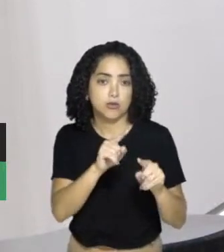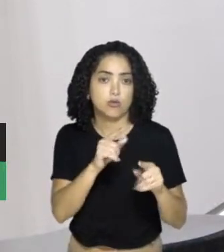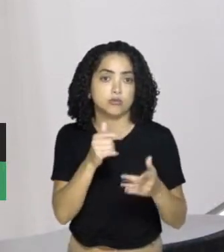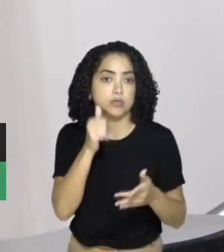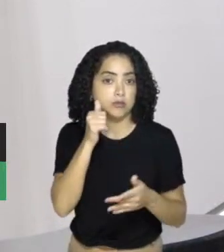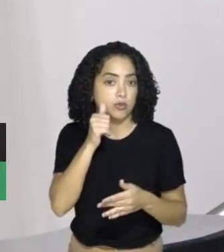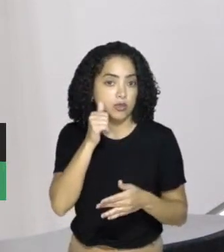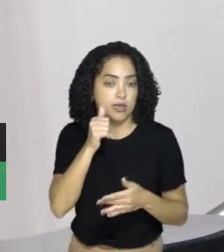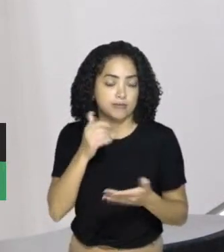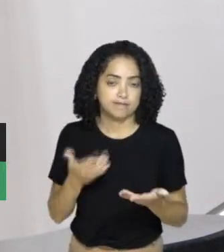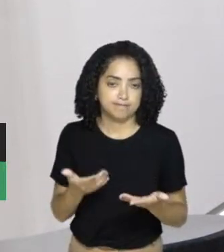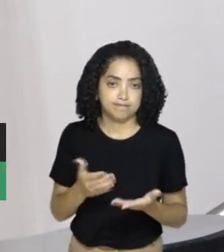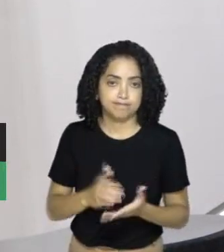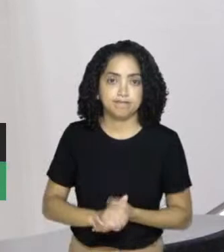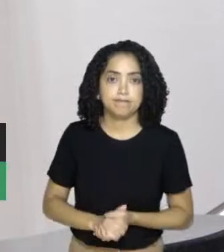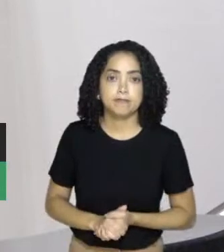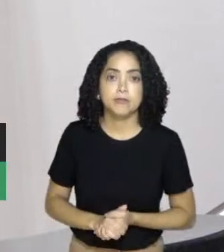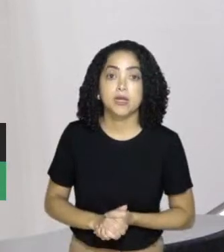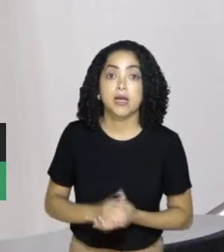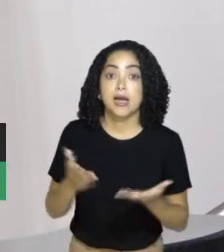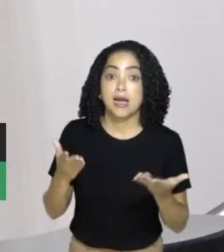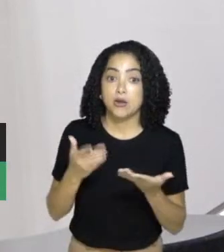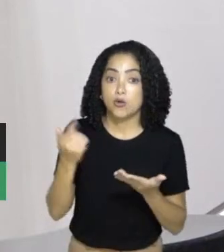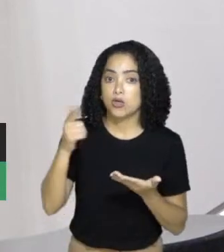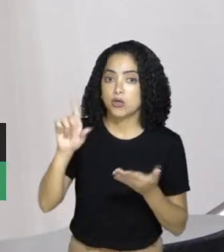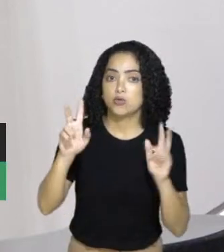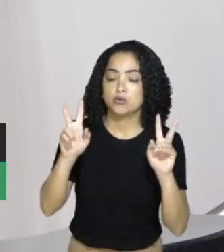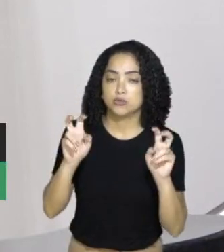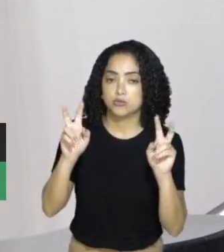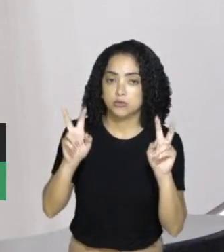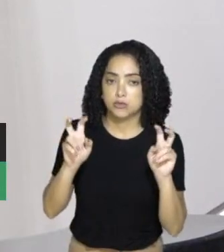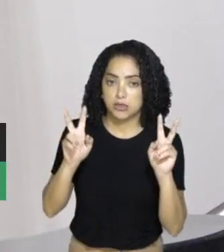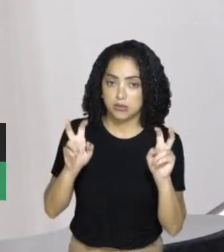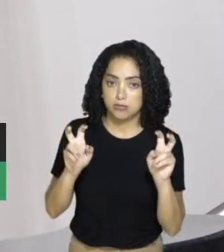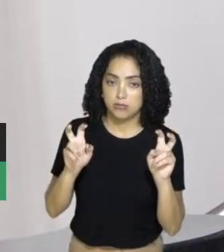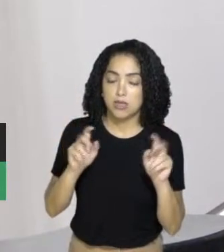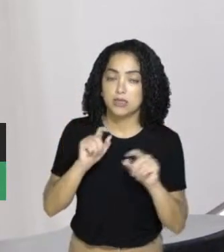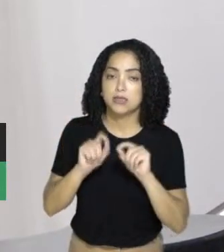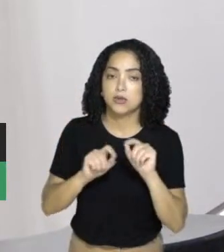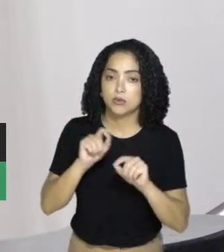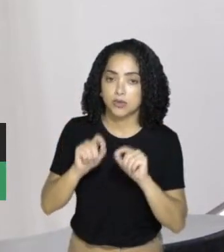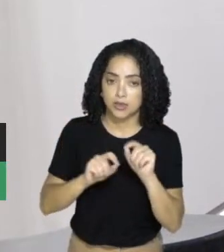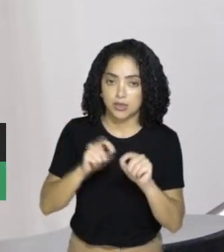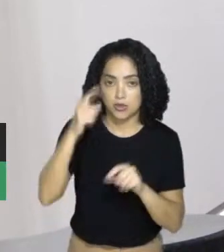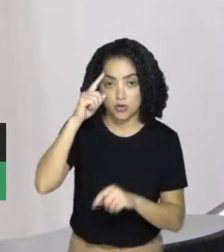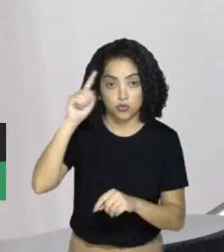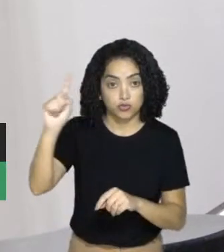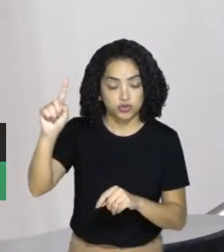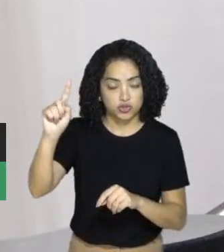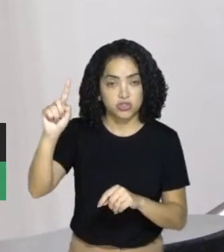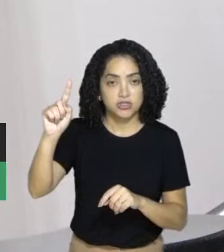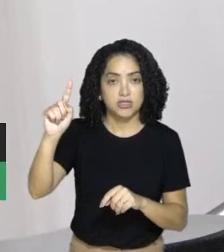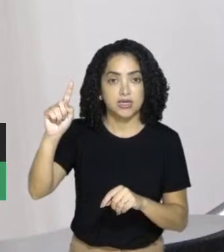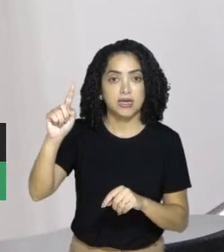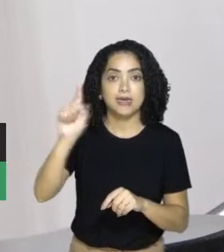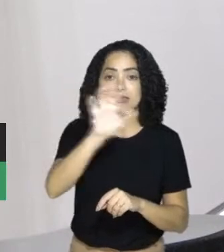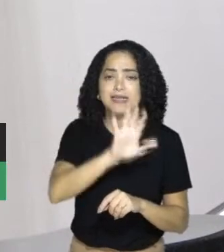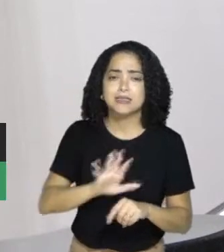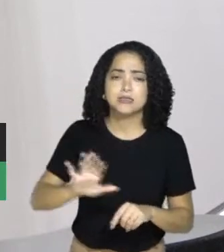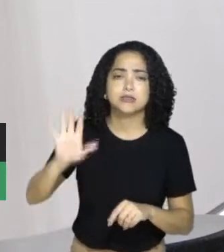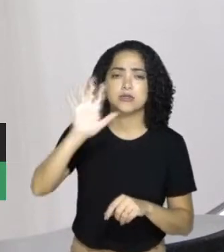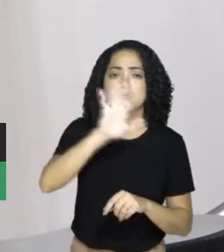quero mudar o assunto para tratar de um outro tema em função de que hoje é o dia nacional de luta